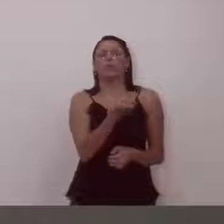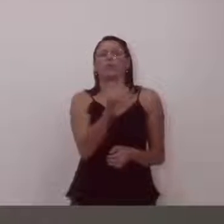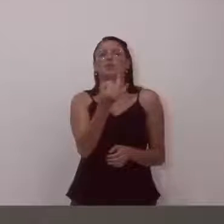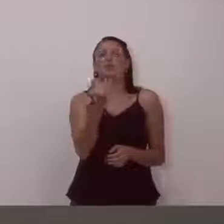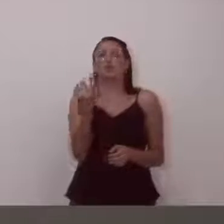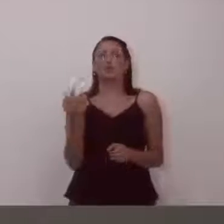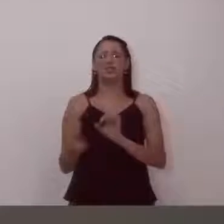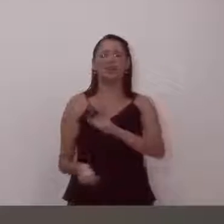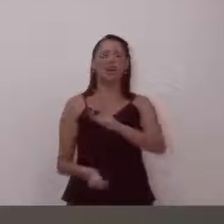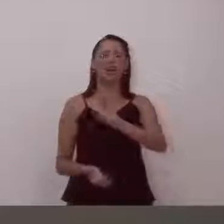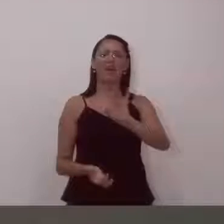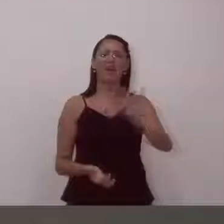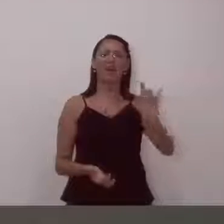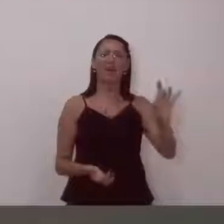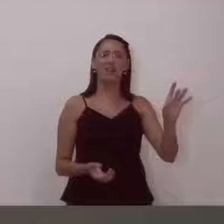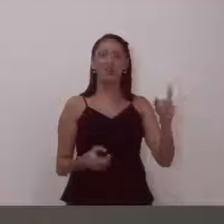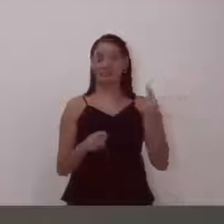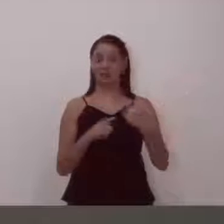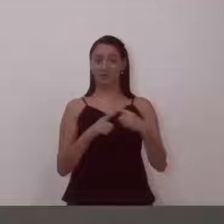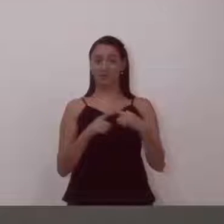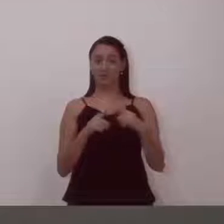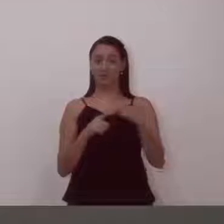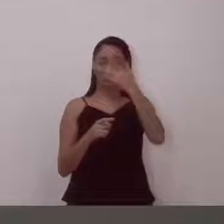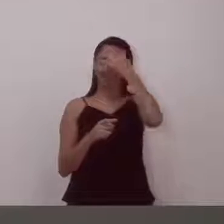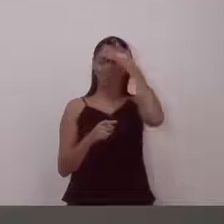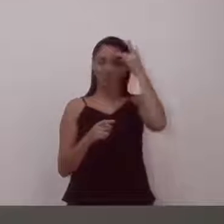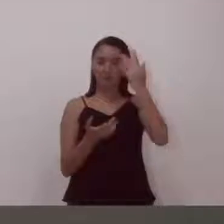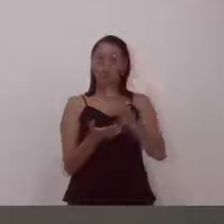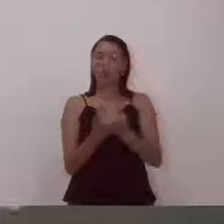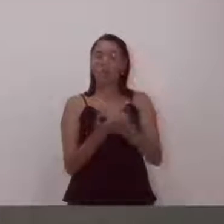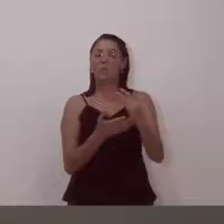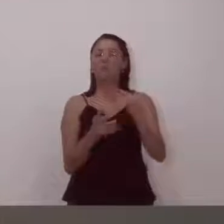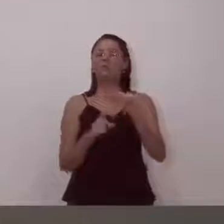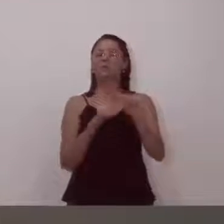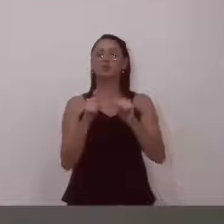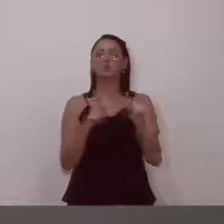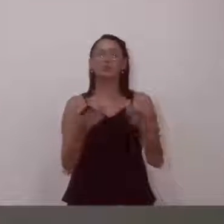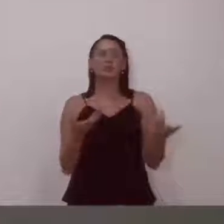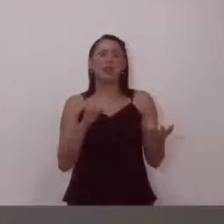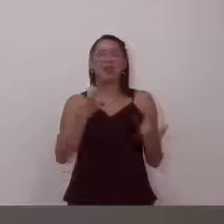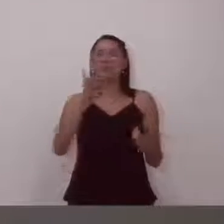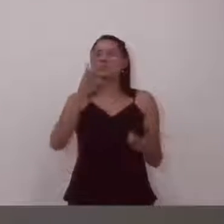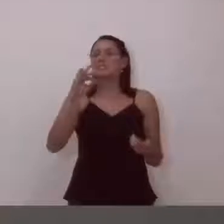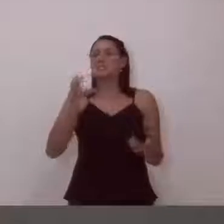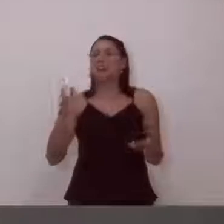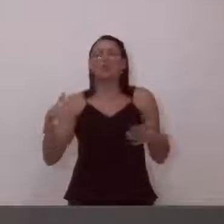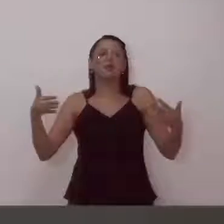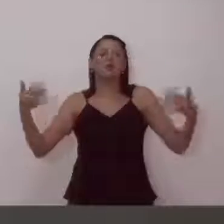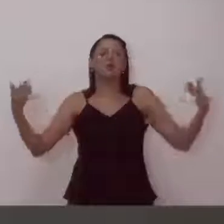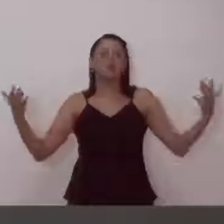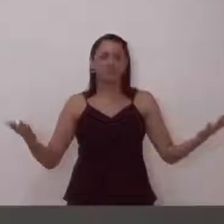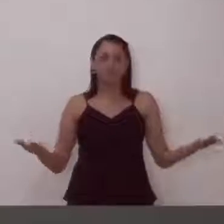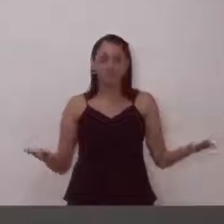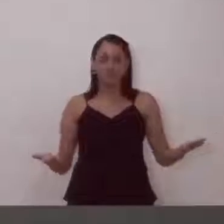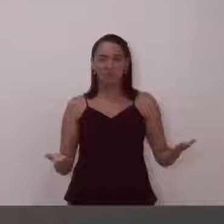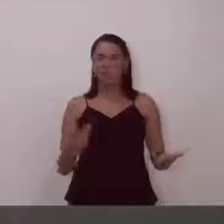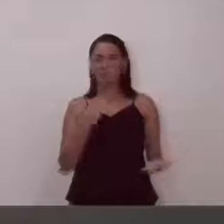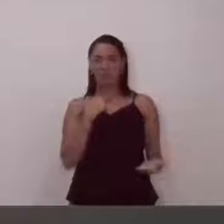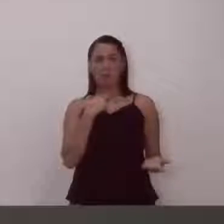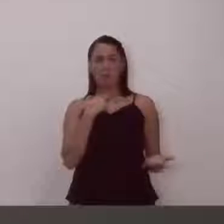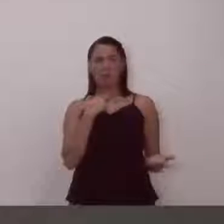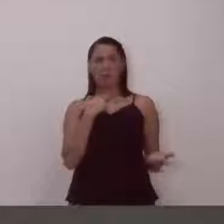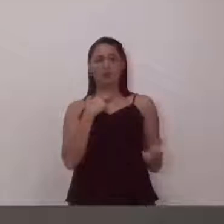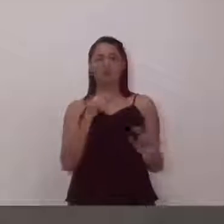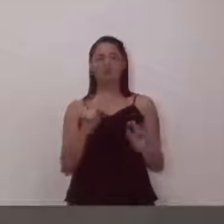cada categoria citada, uma vez que os atendentes abrem a ordem de serviço, etc, etc. Então, não pode ter a Casa